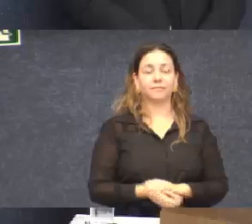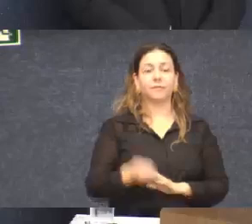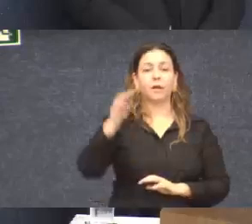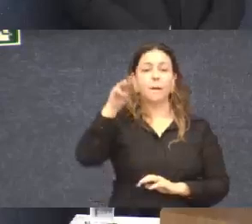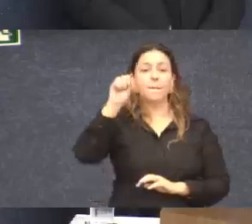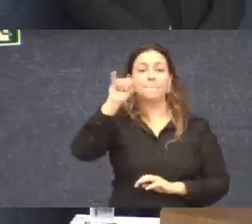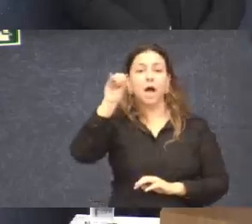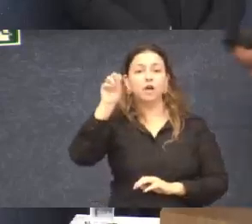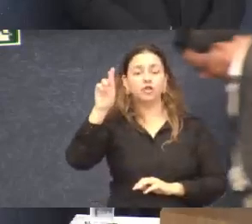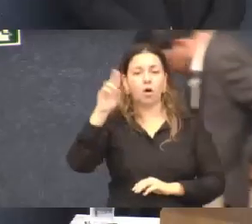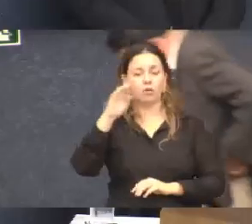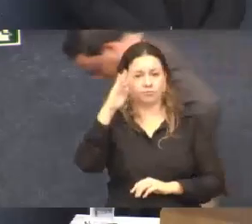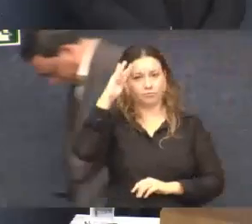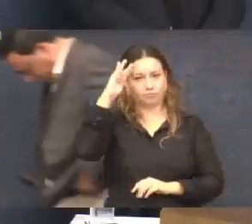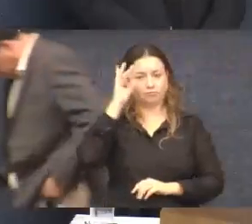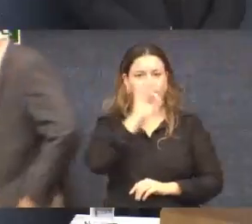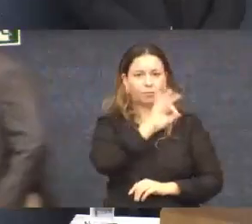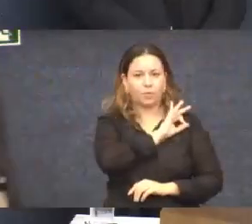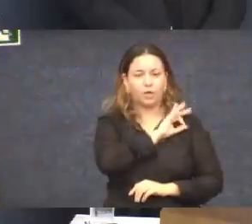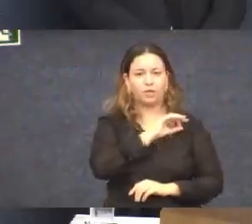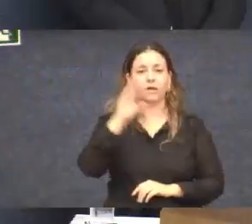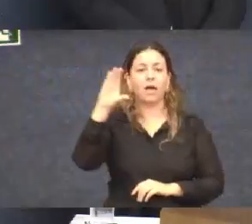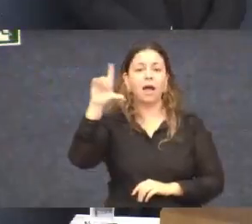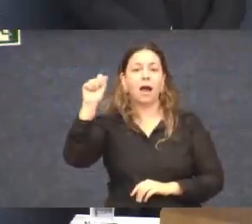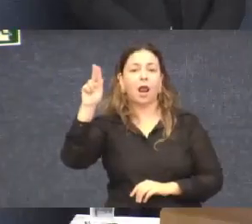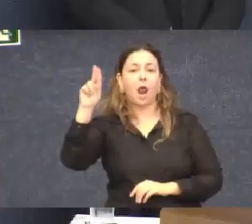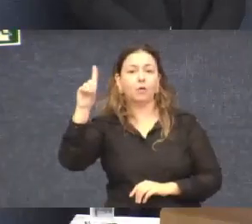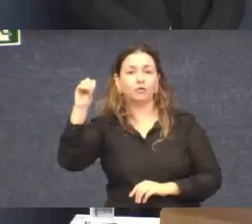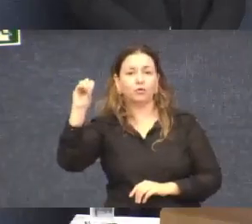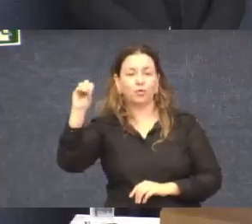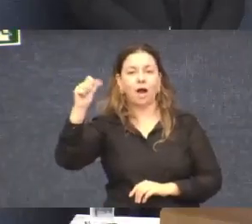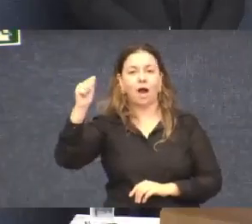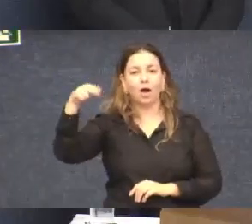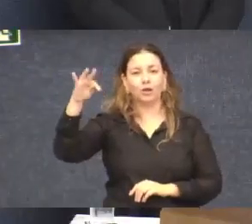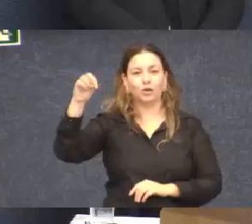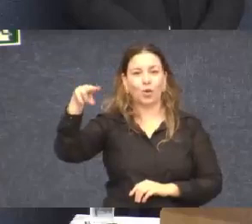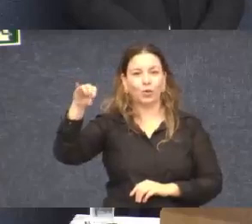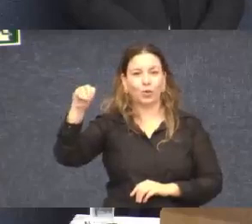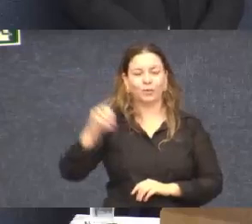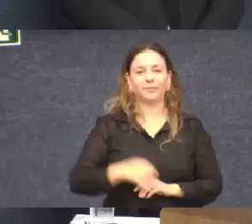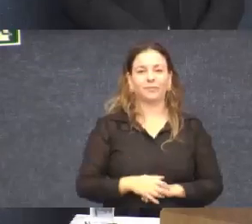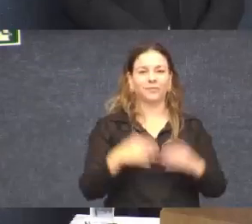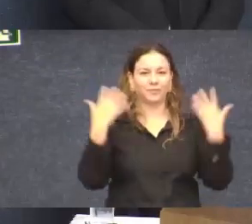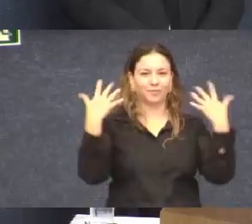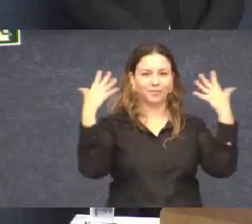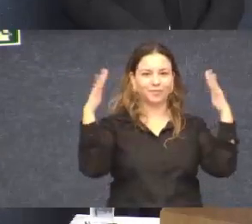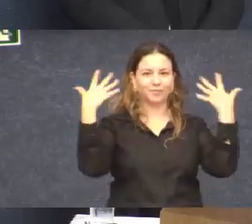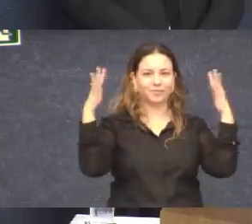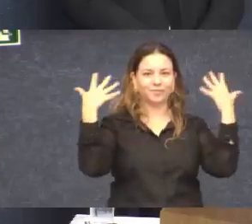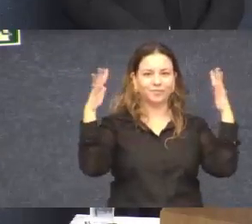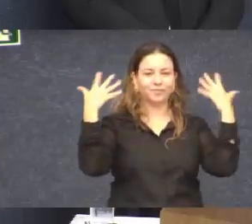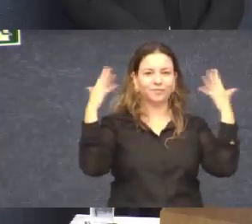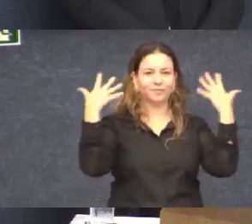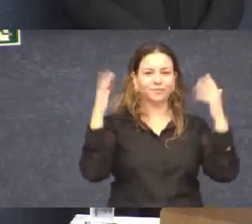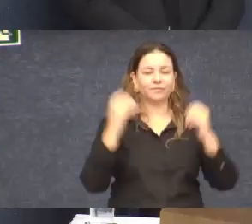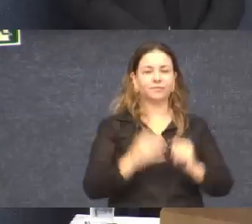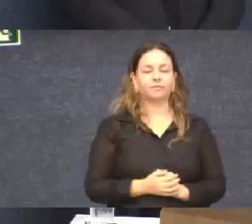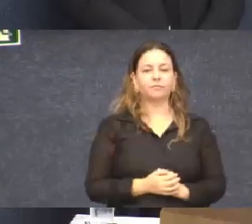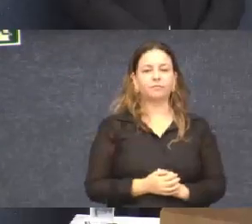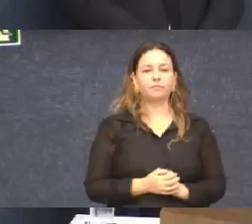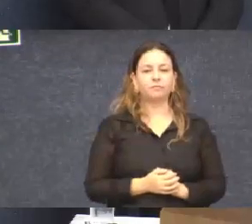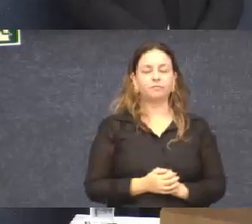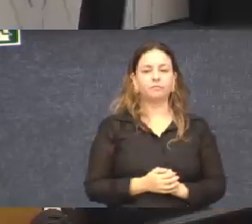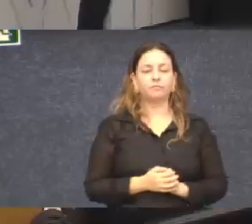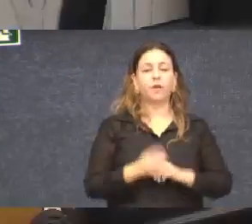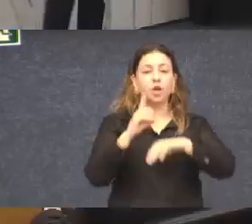Major da PM Cláudio Antônio Jorge. Seja feita de ilusão, pode até ficar maluco.